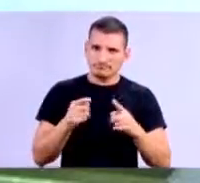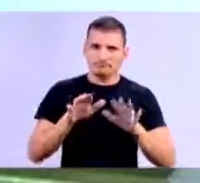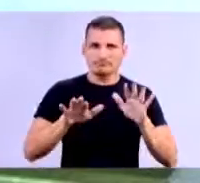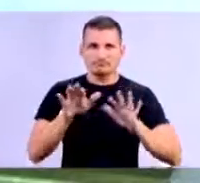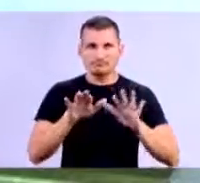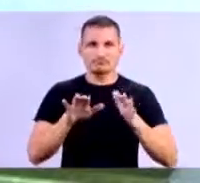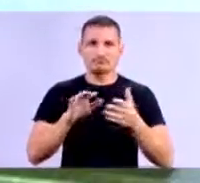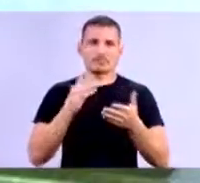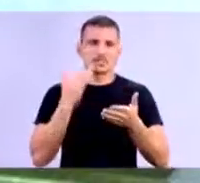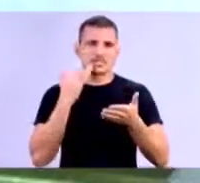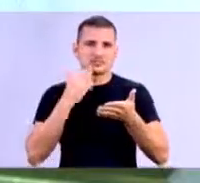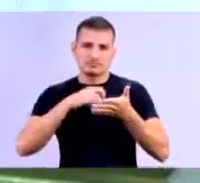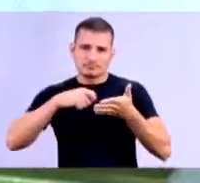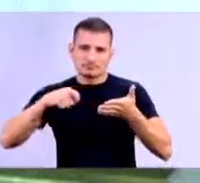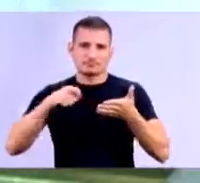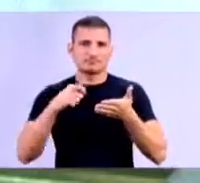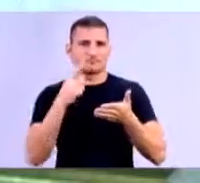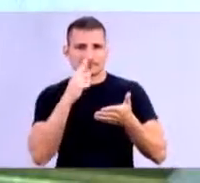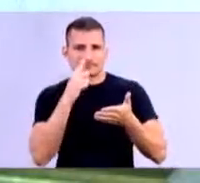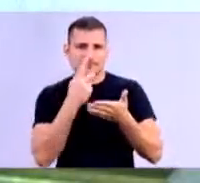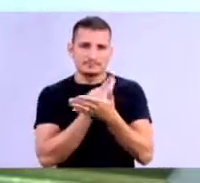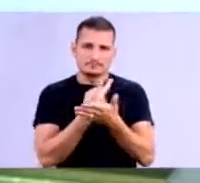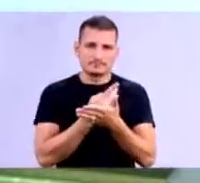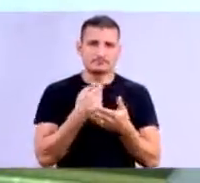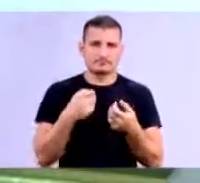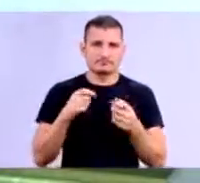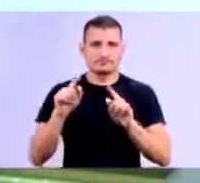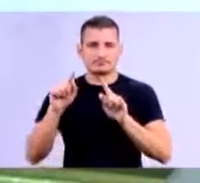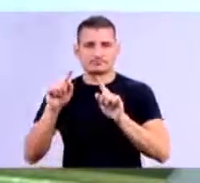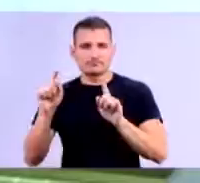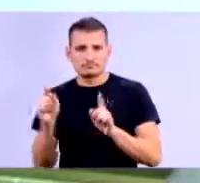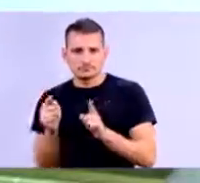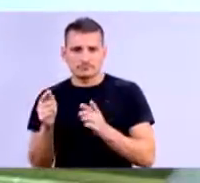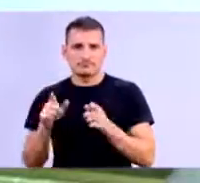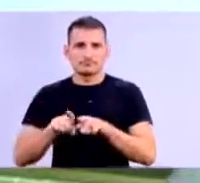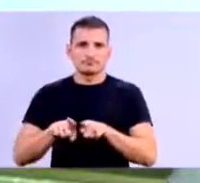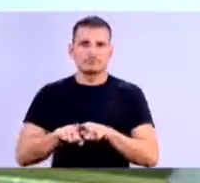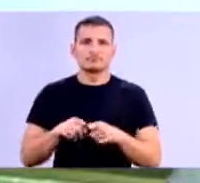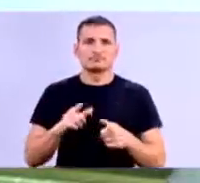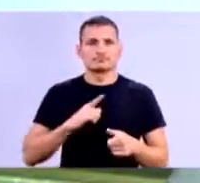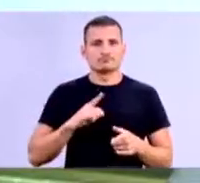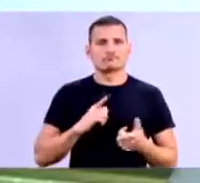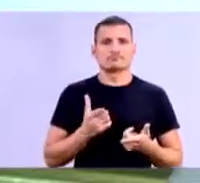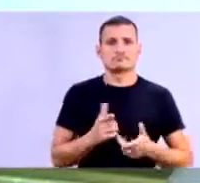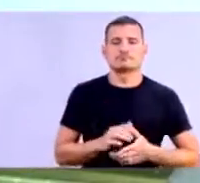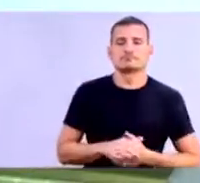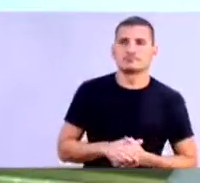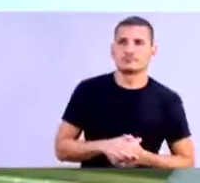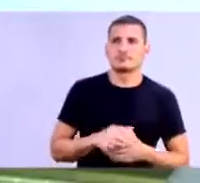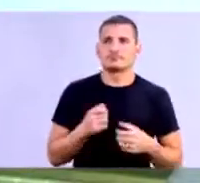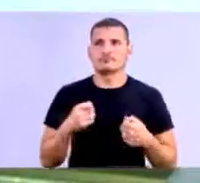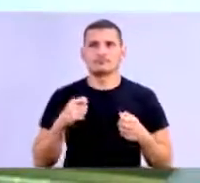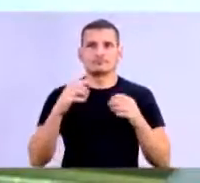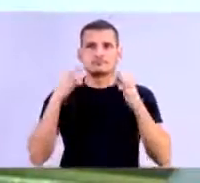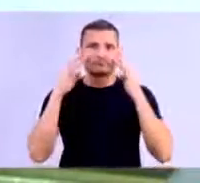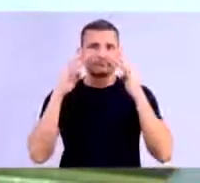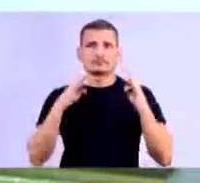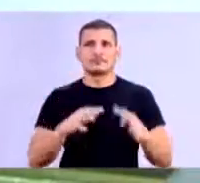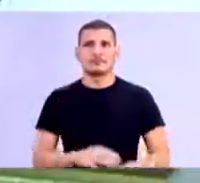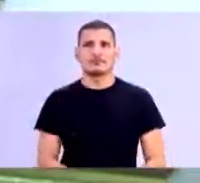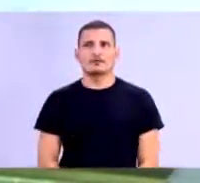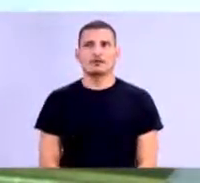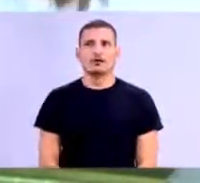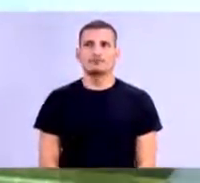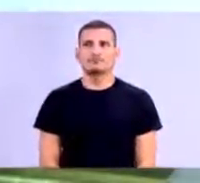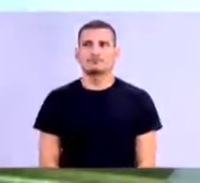com as rasuras, com os erros, né, que você tem que colocar entre parênteses. Também tem toda uma questão que você tem que prestar atenção. Tá